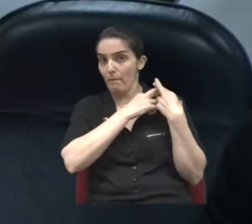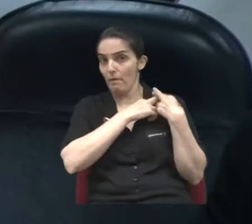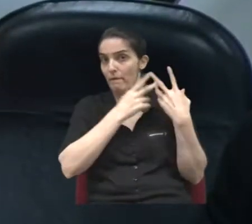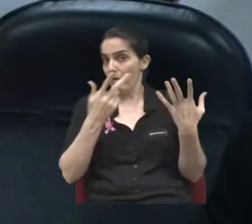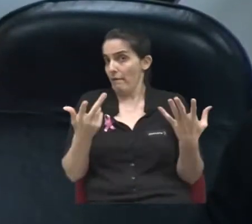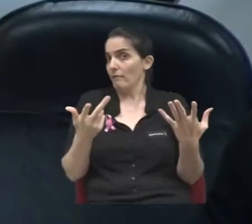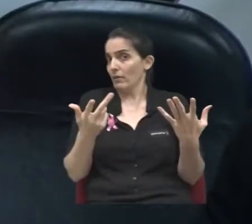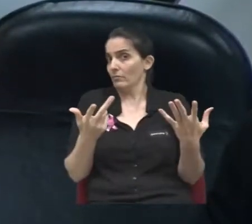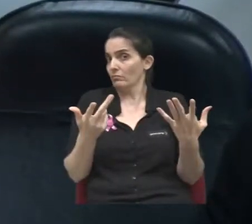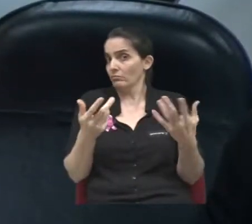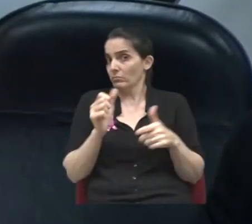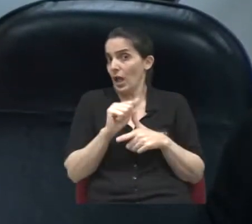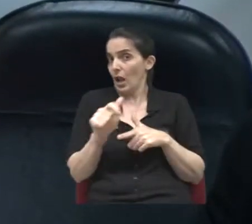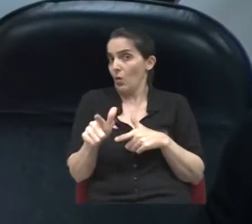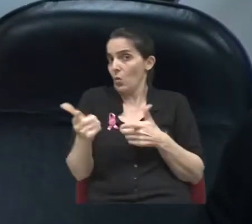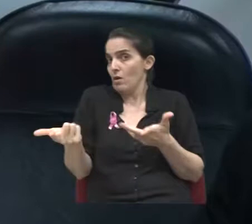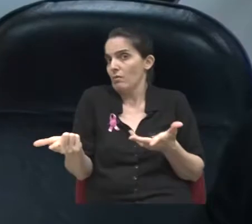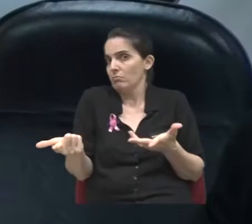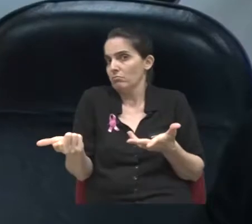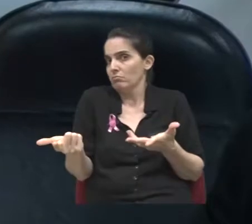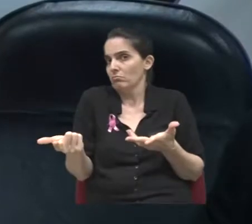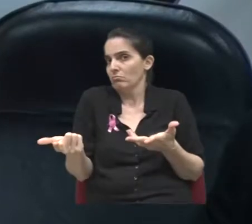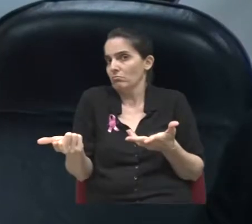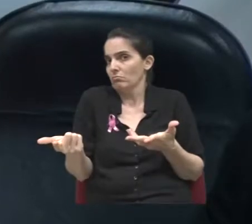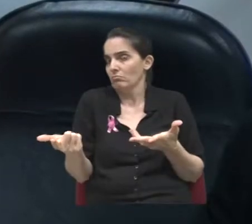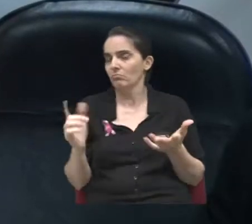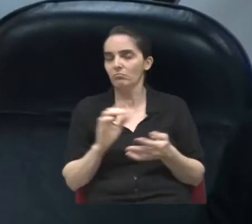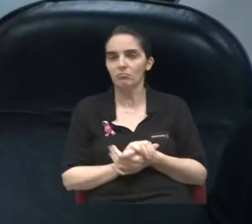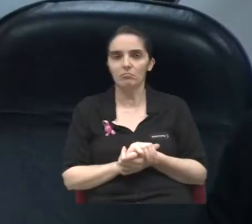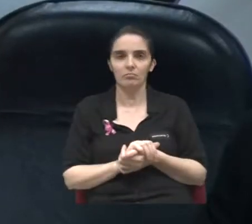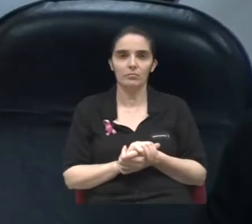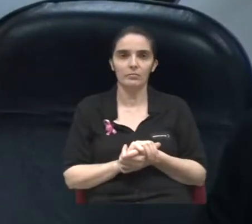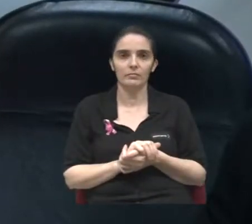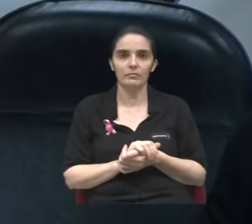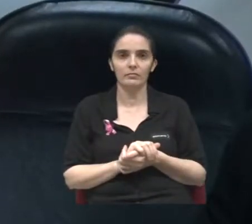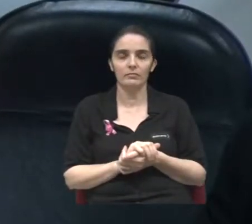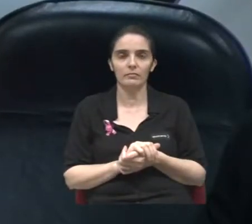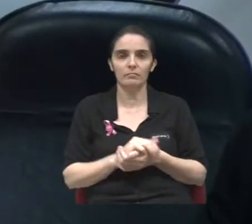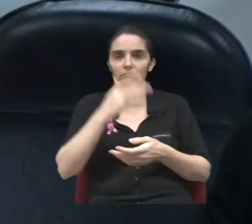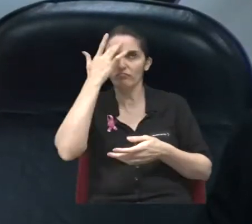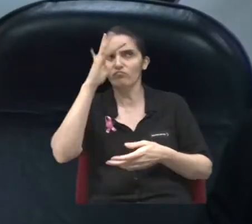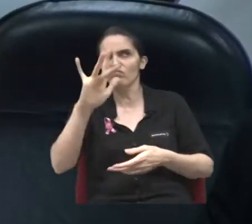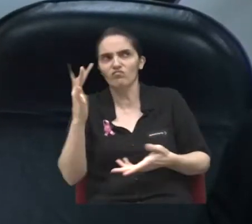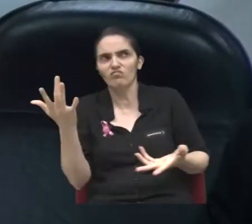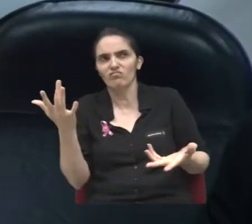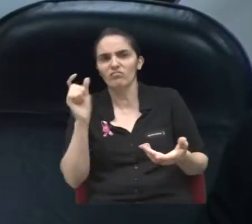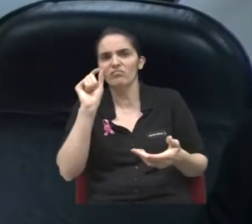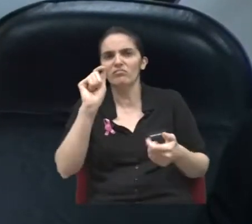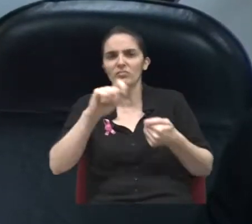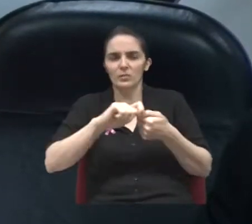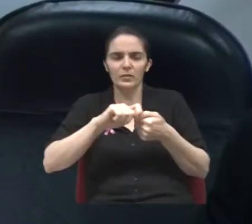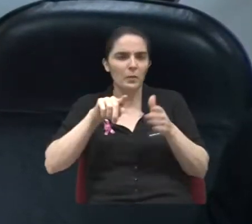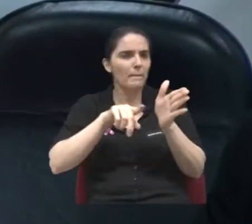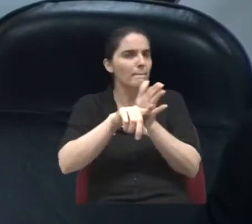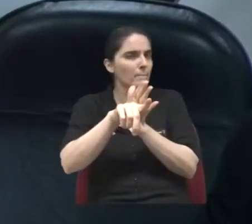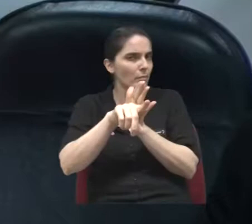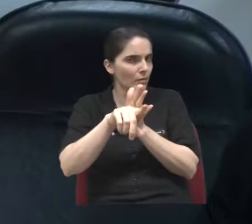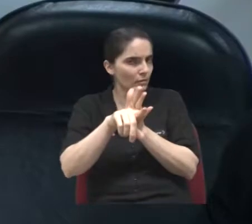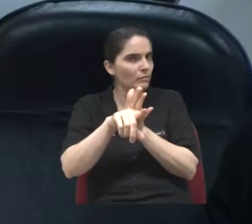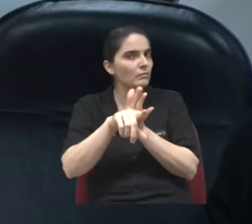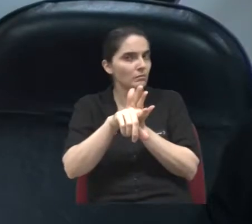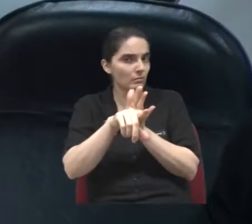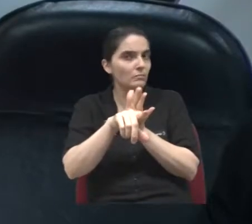aluga, mas ela é responsável por essa chácara. Então, sim, eu não sei exatamente o que fazer, por isso que eu pergunto exatamente isso. O